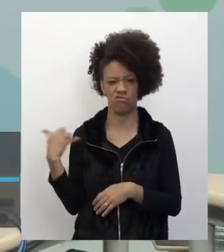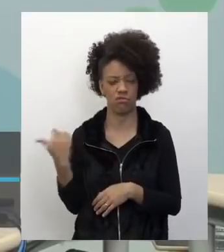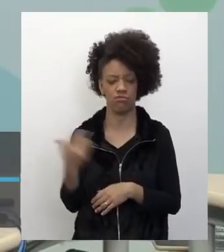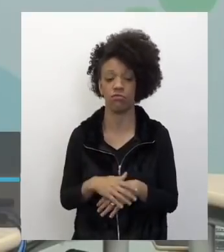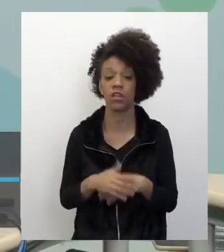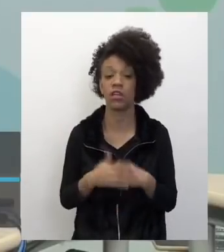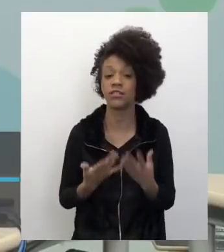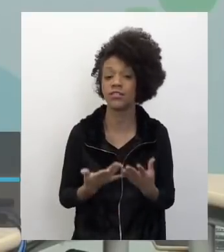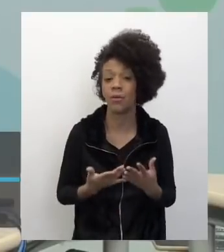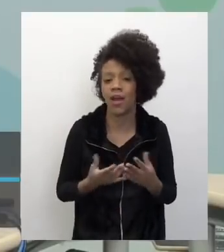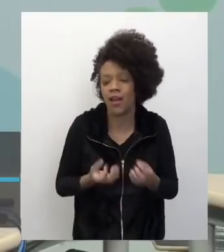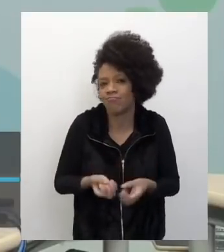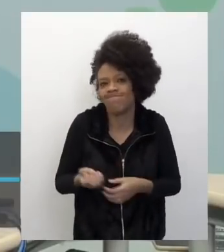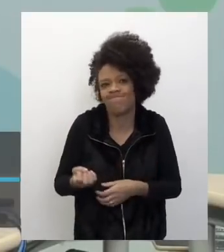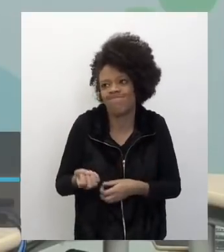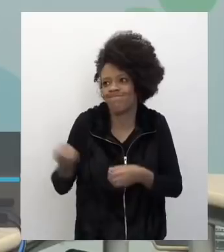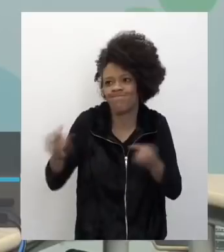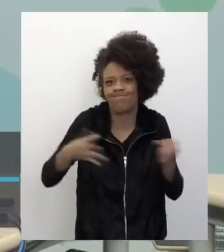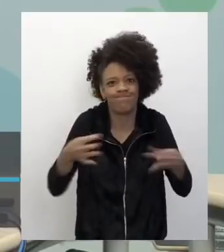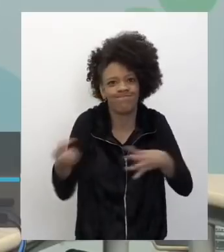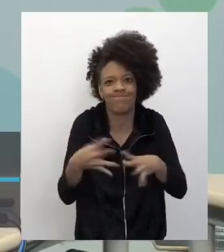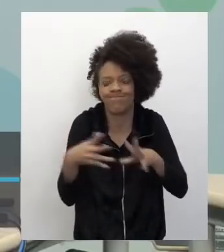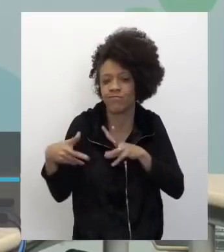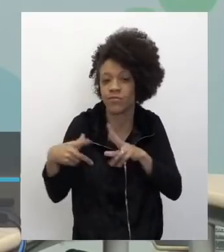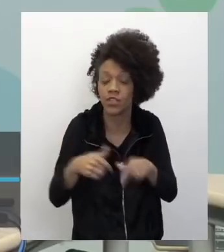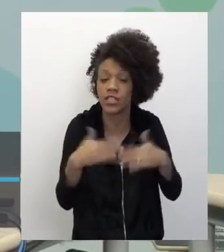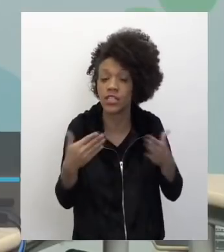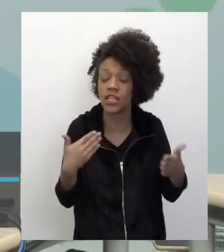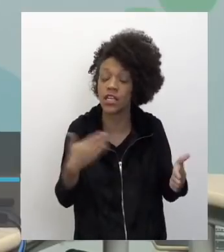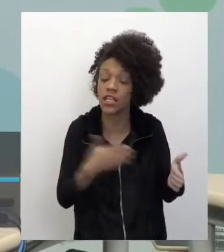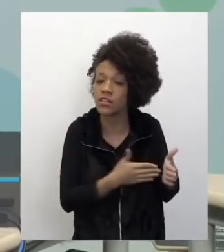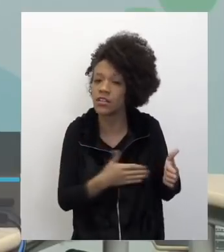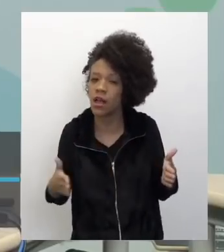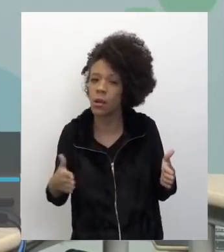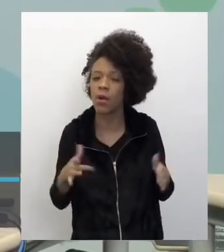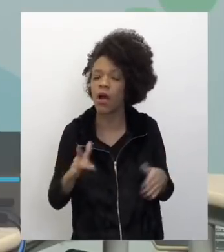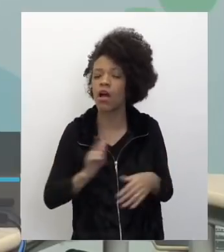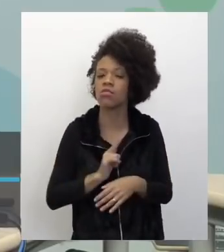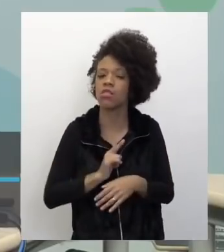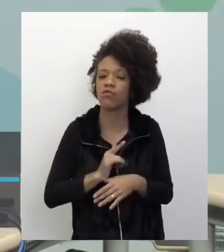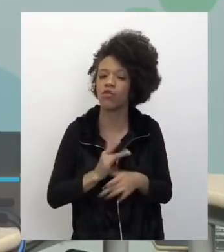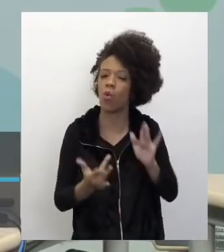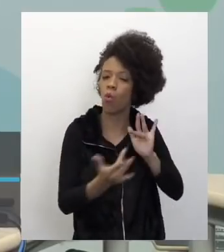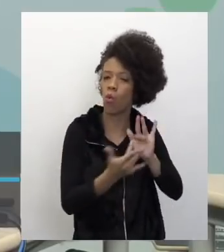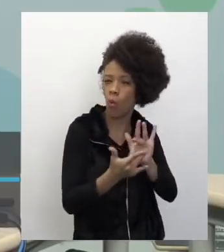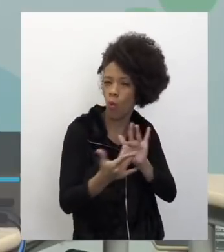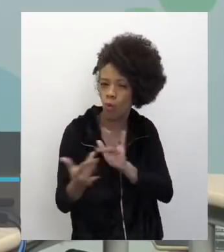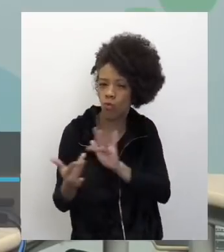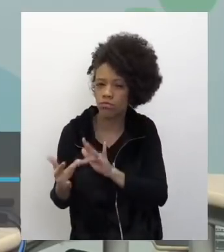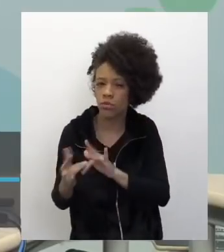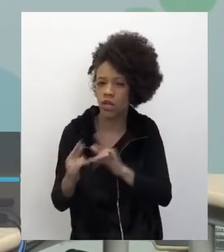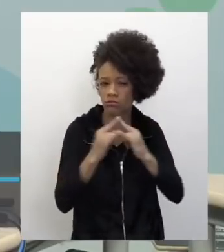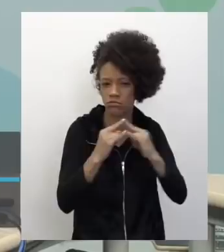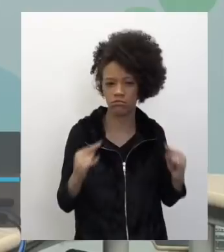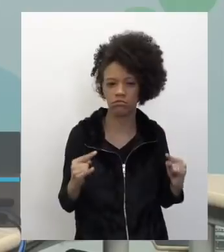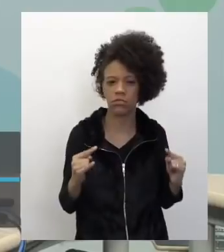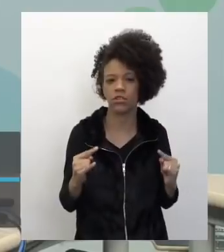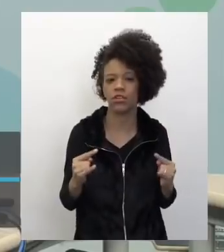grande novidade, tá? E na época a gente teve, né, o contato que eu tive com o circo foi